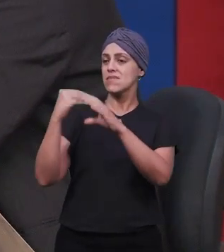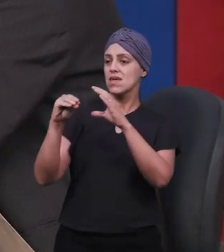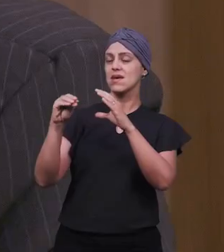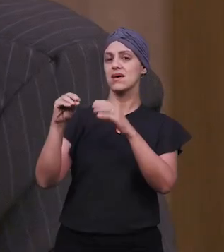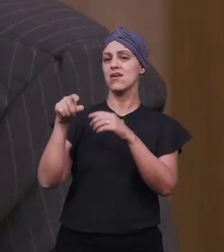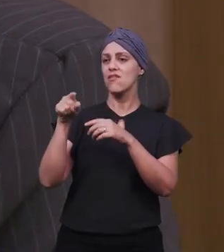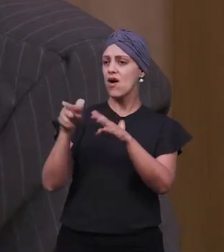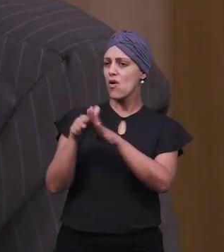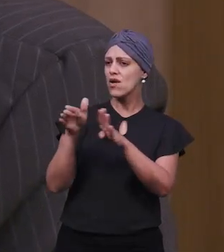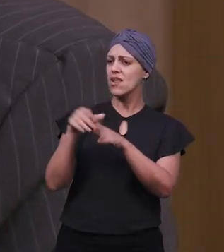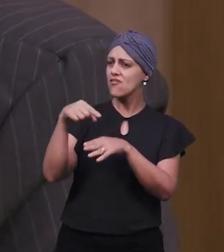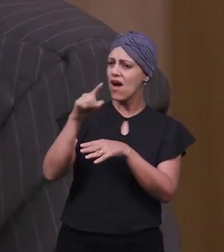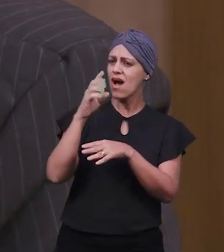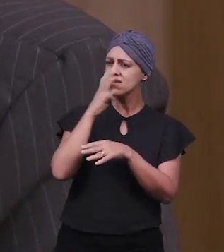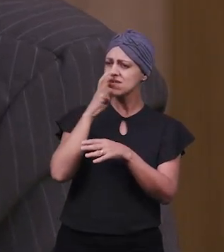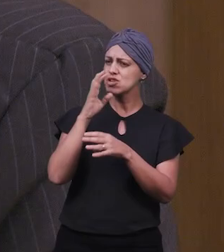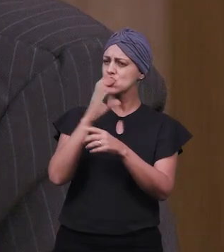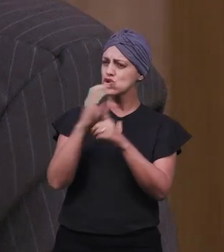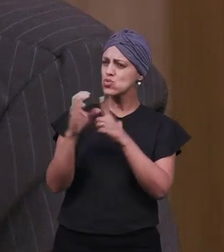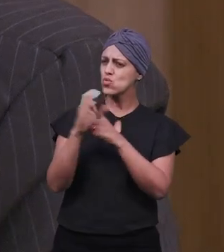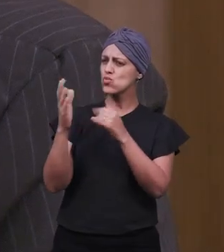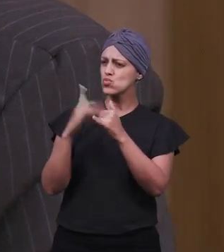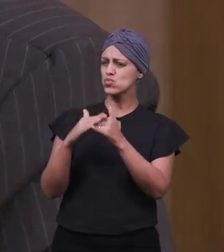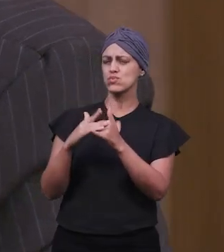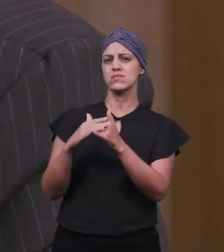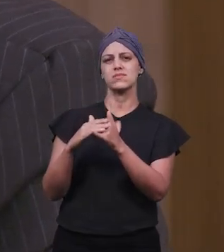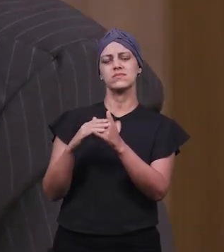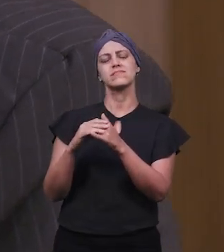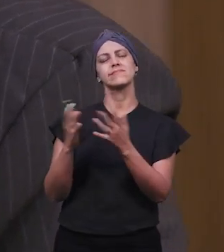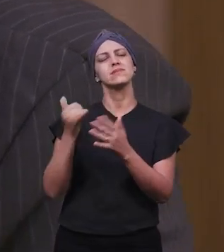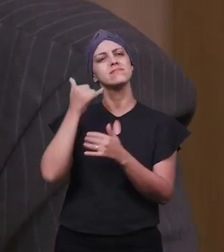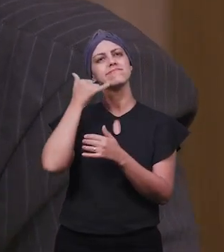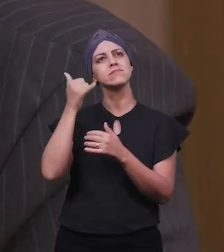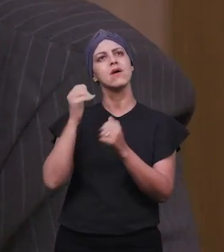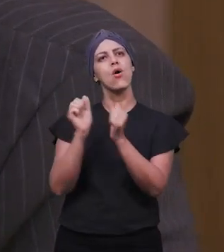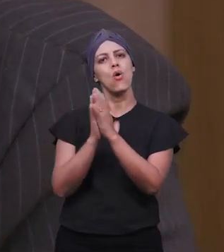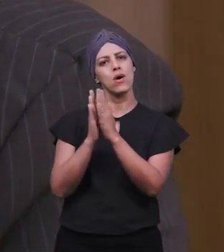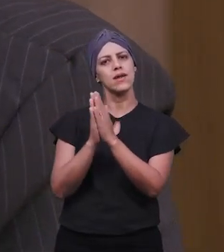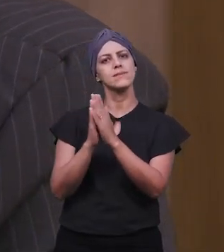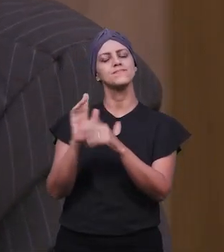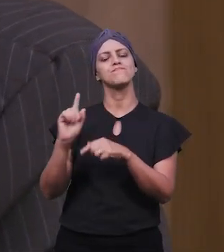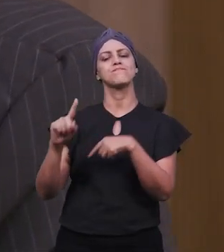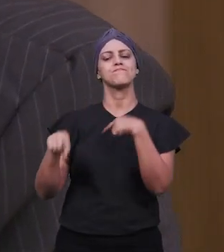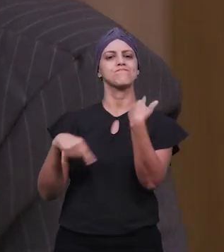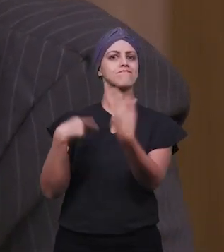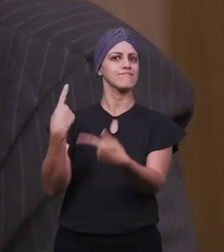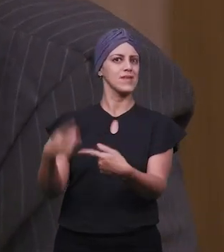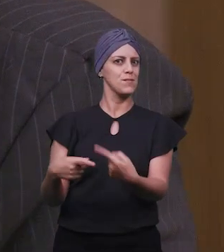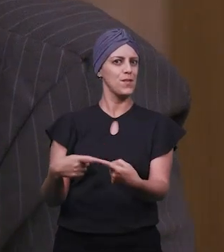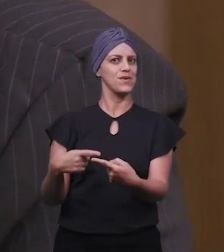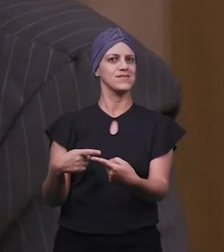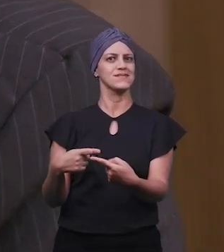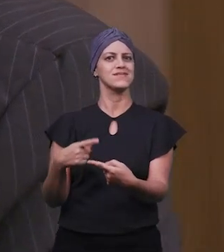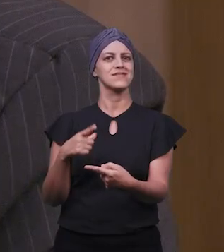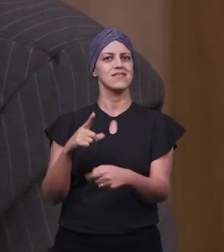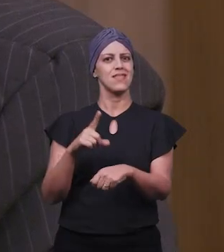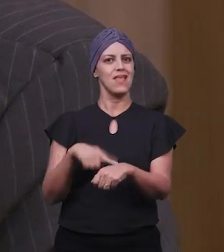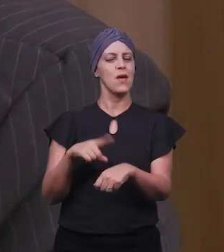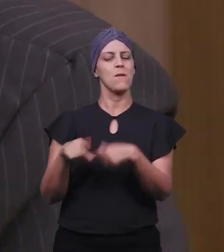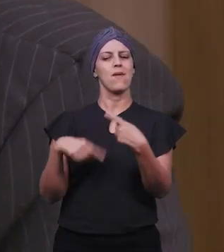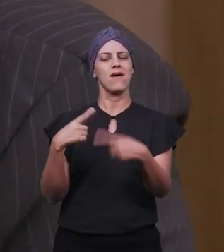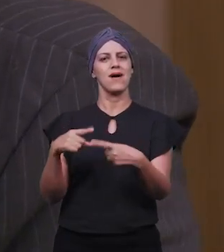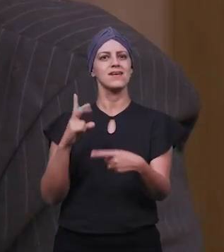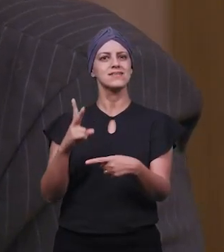culto. E orei com ela. Passado também algum tempo, essa é a bênção, né, do